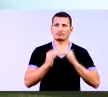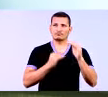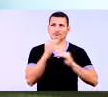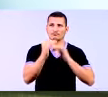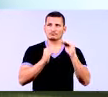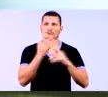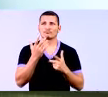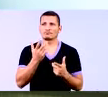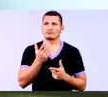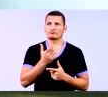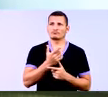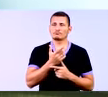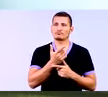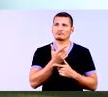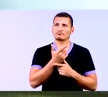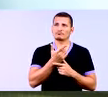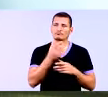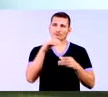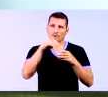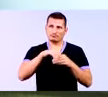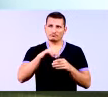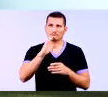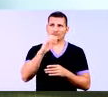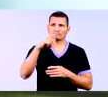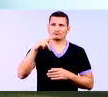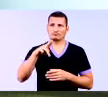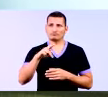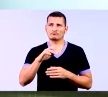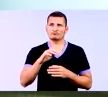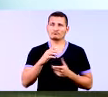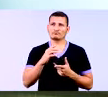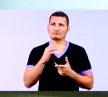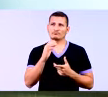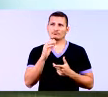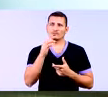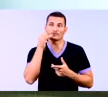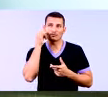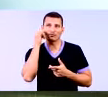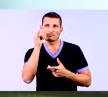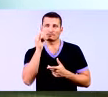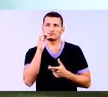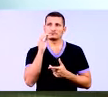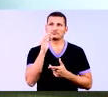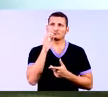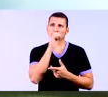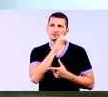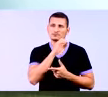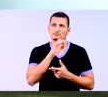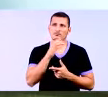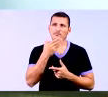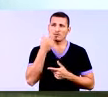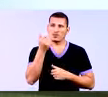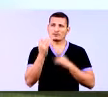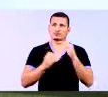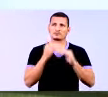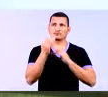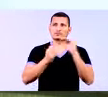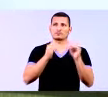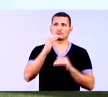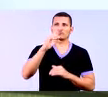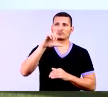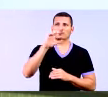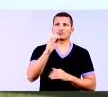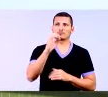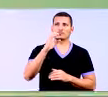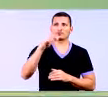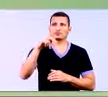alternativas internamente ao processador para tentar não subir muito esse clock. Melhorar o desempenho com clock mais baixo. A gente vai ver durante a aula